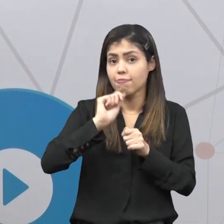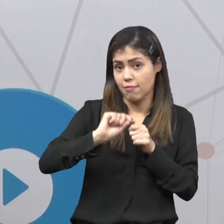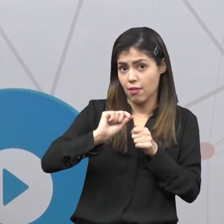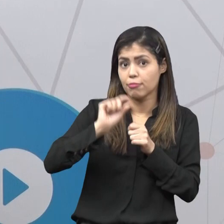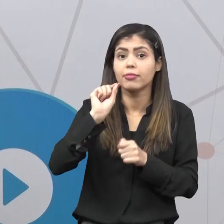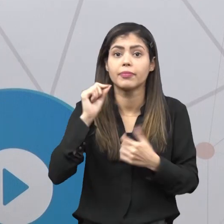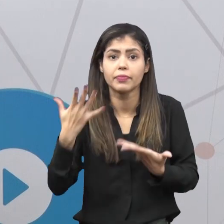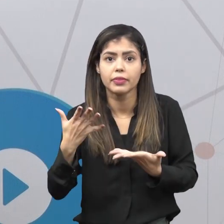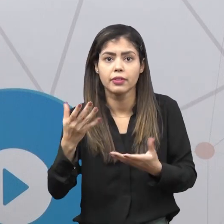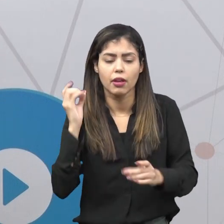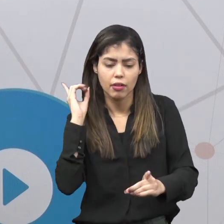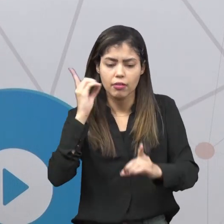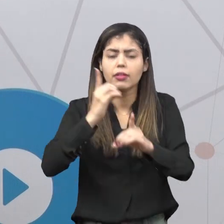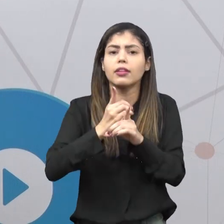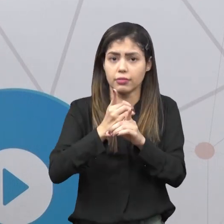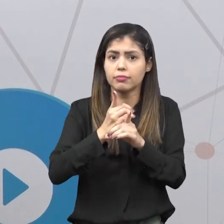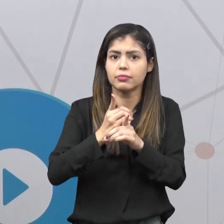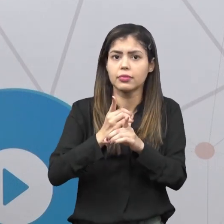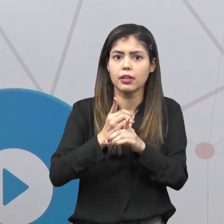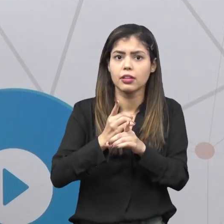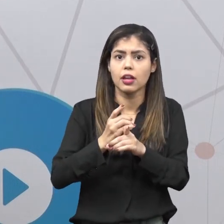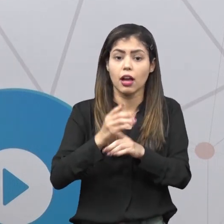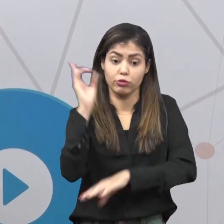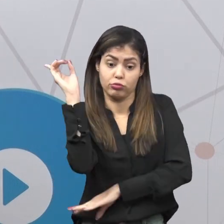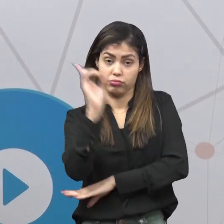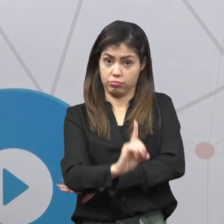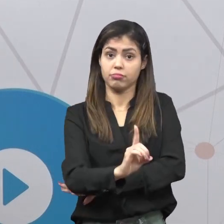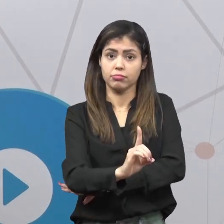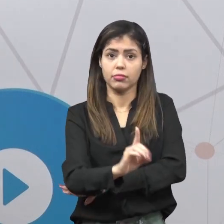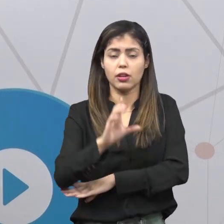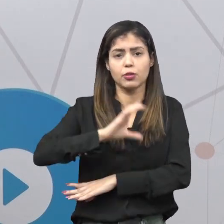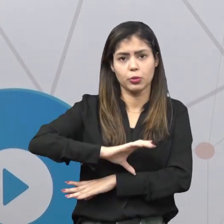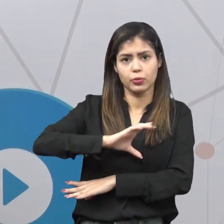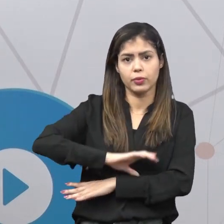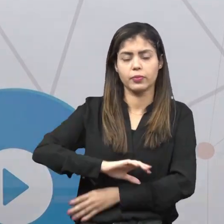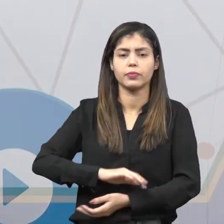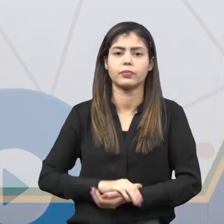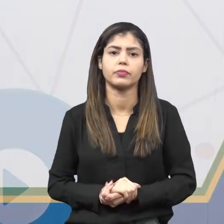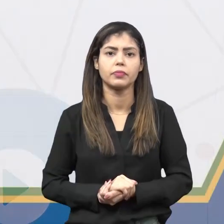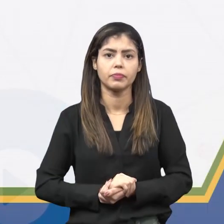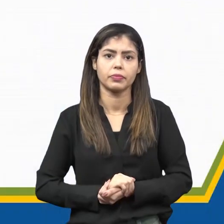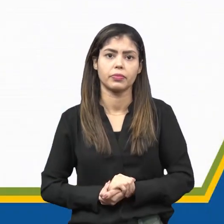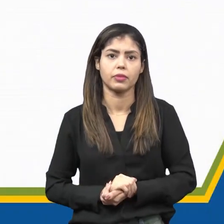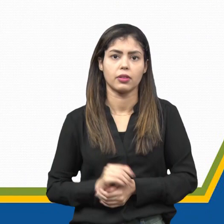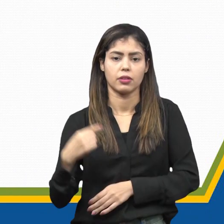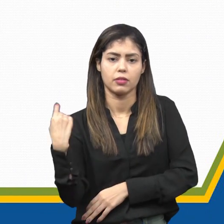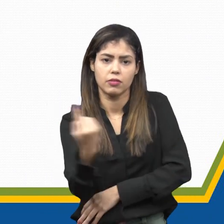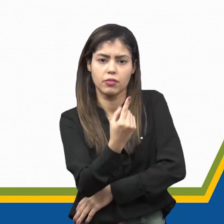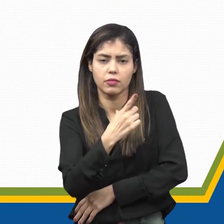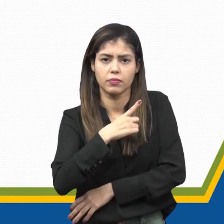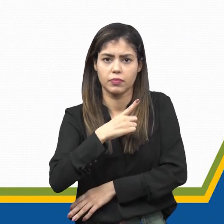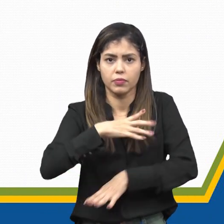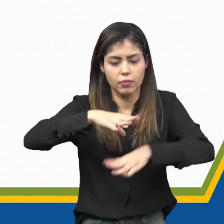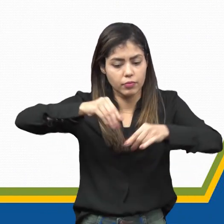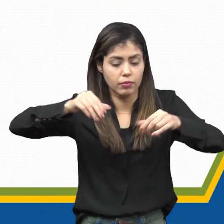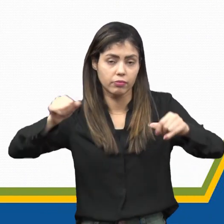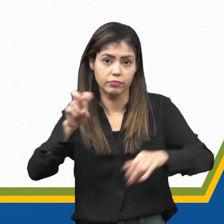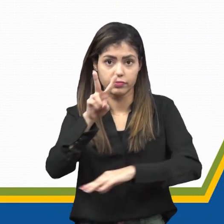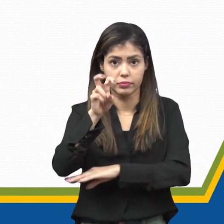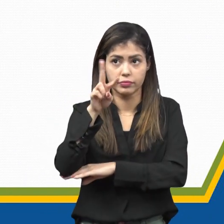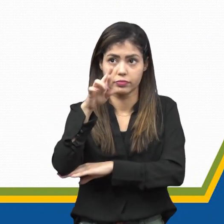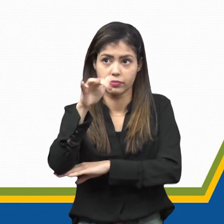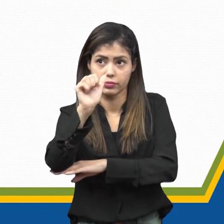terra recém-descoberta seja por direito de Portugal. A gente tem a terra de Vera